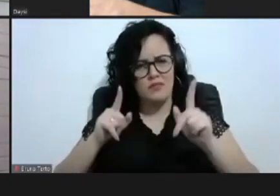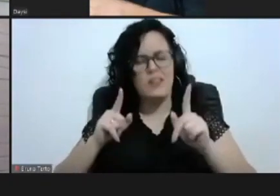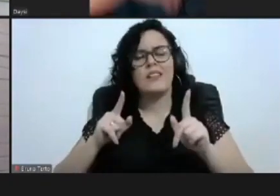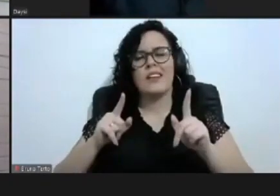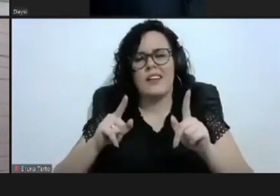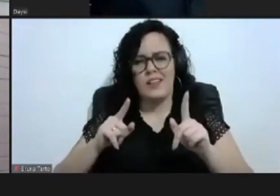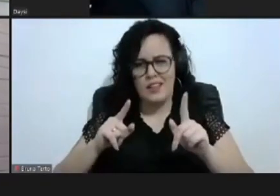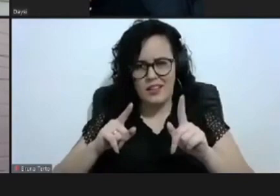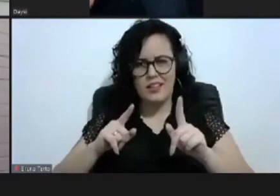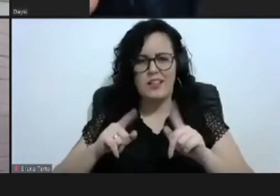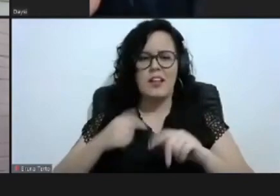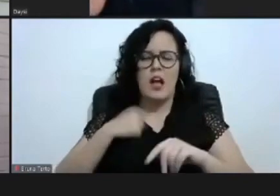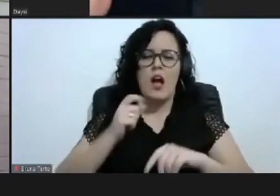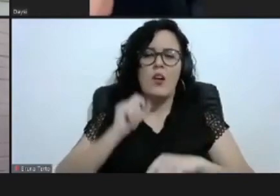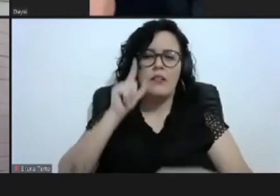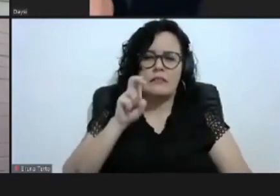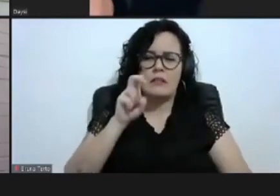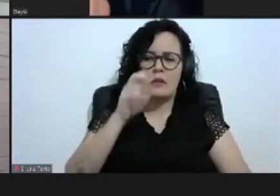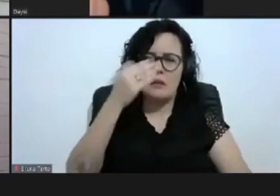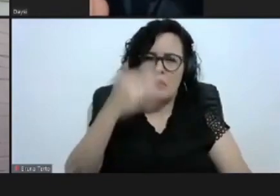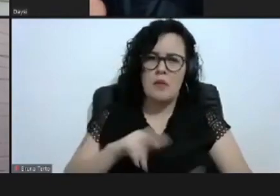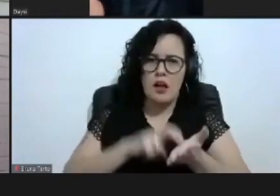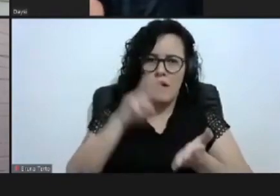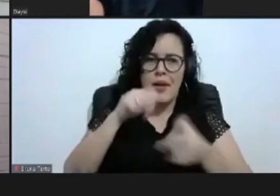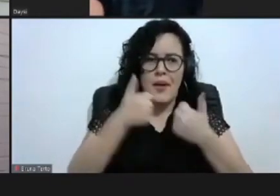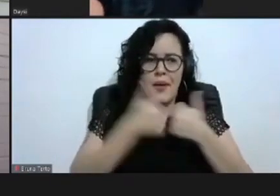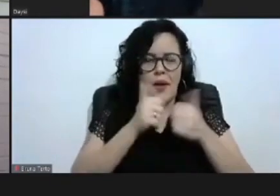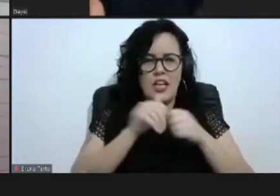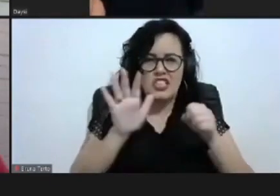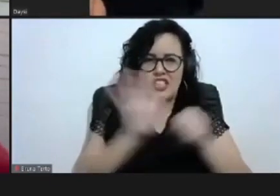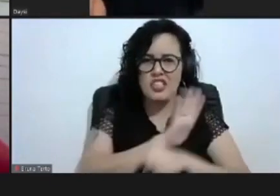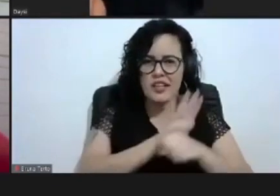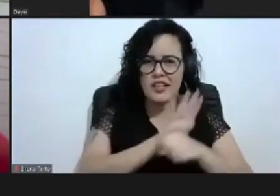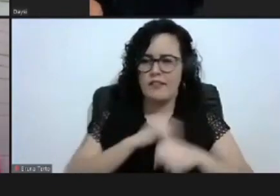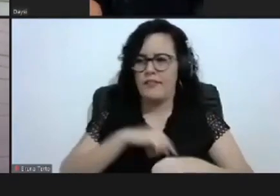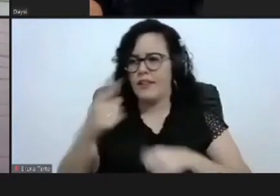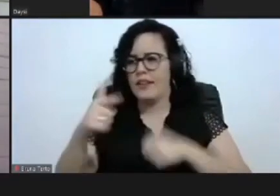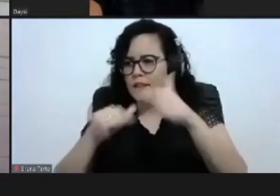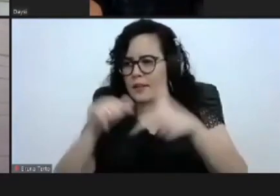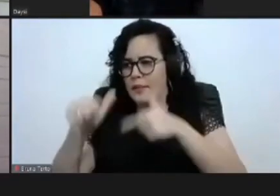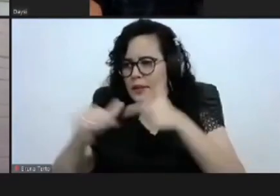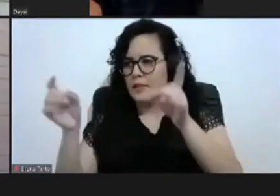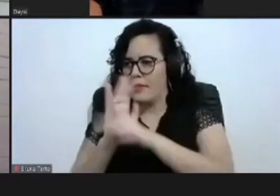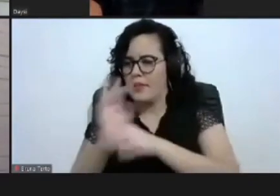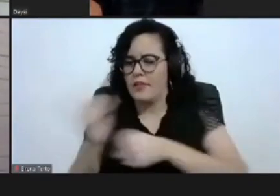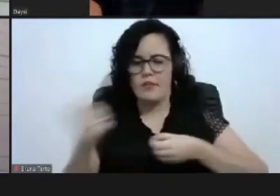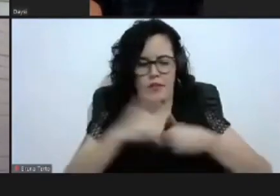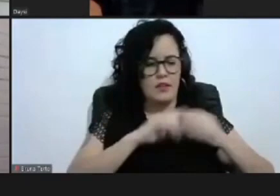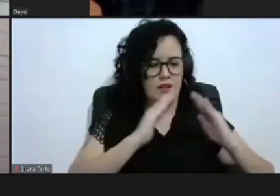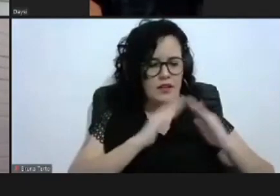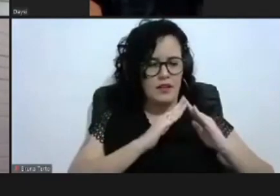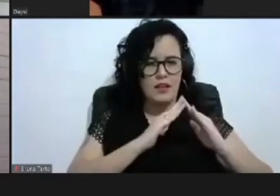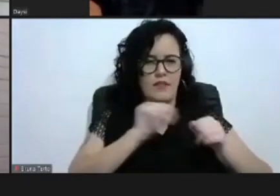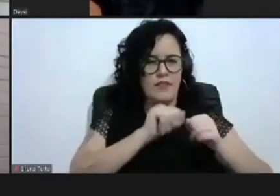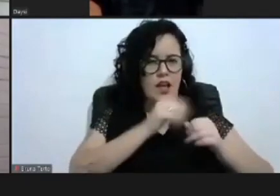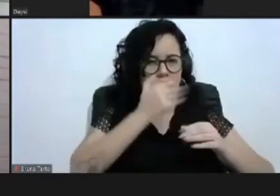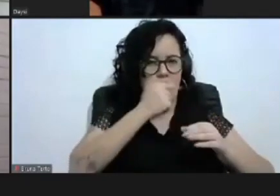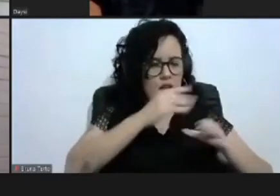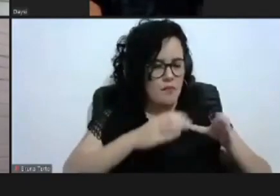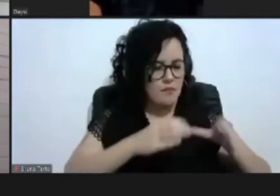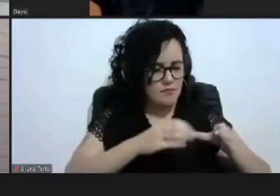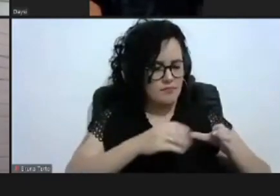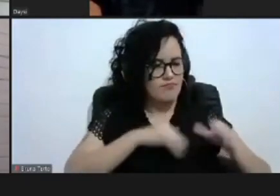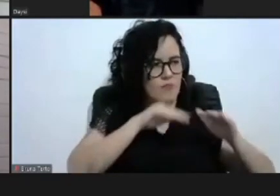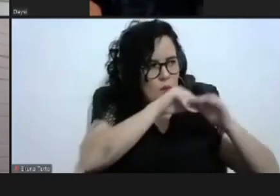acordar 5:30 da manhã, pegar o busão lotado, ir trabalhar, e aí depois voltar cansado, fazer a marmita, dormir, e